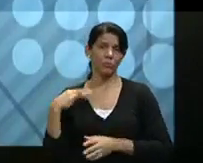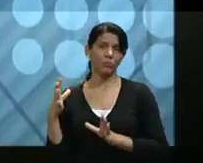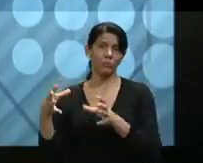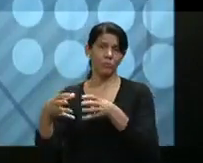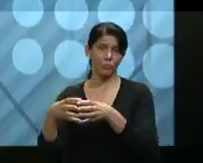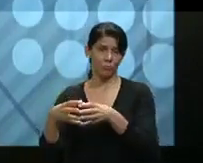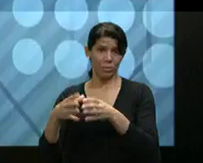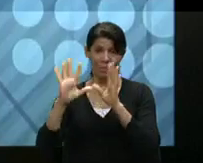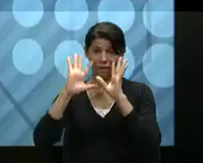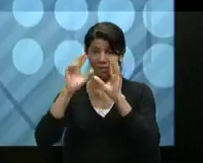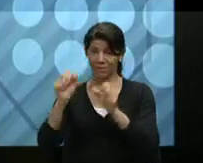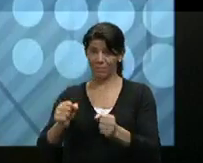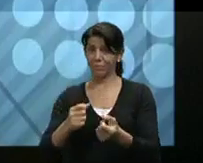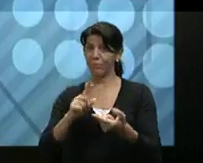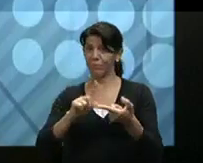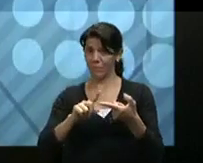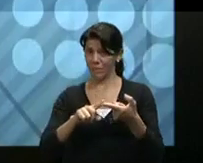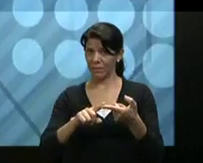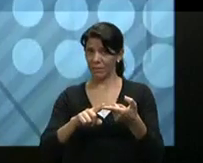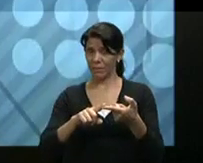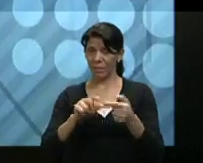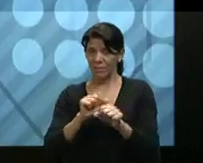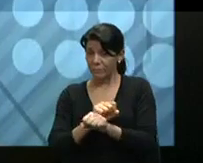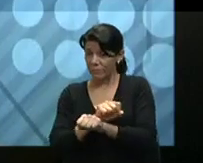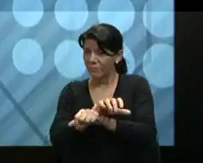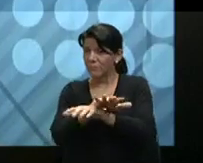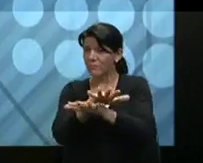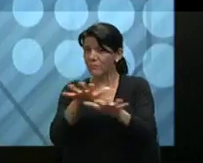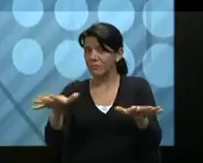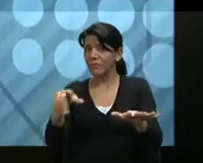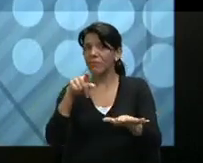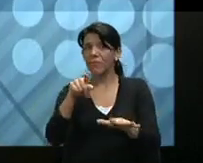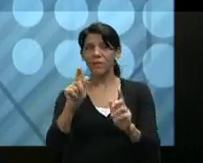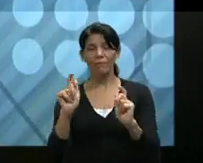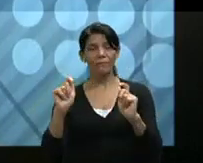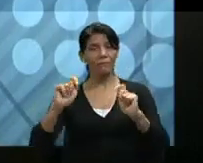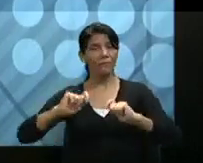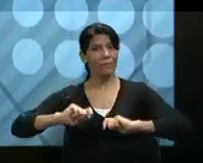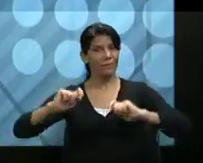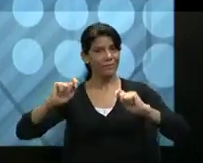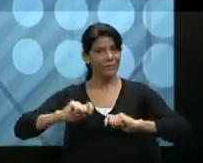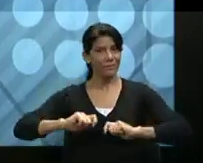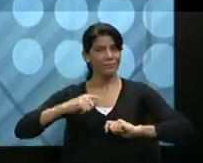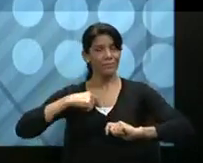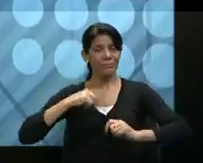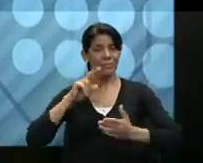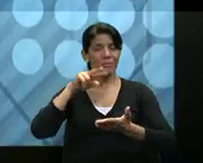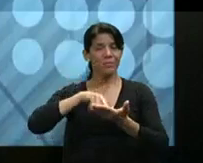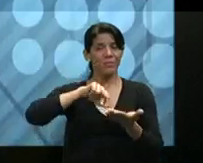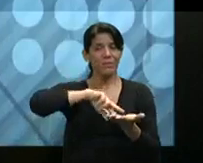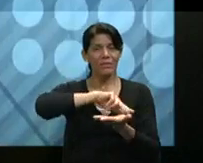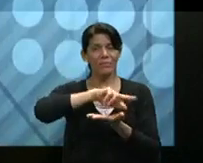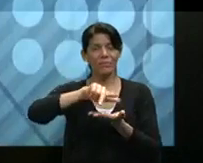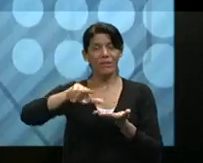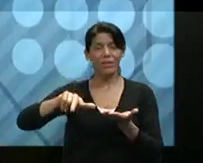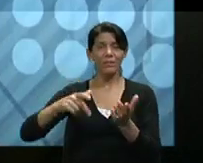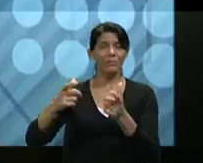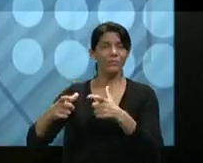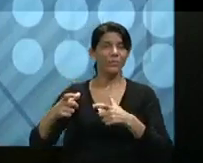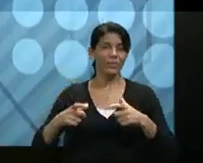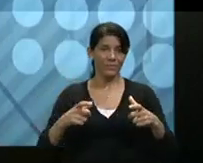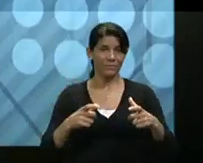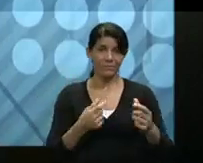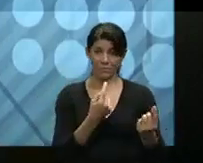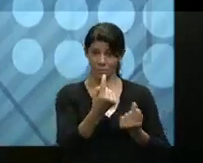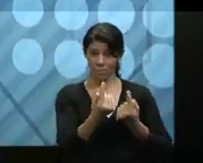coletiva na atenção primária. Ela é muito abrangente, ela vai possibilitar ali uma atuação em várias frentes, cada